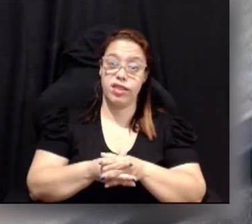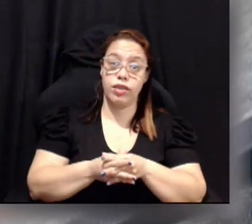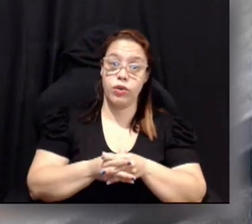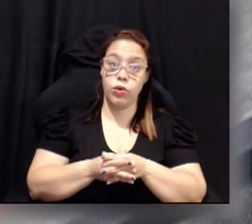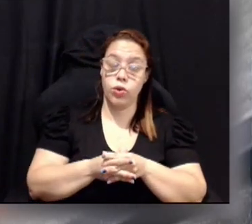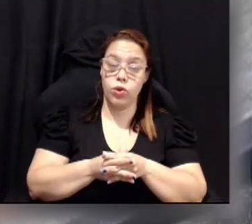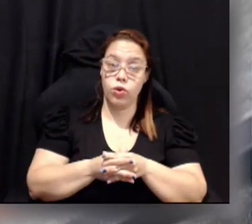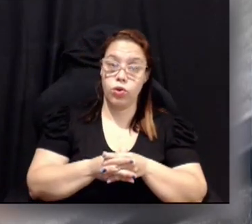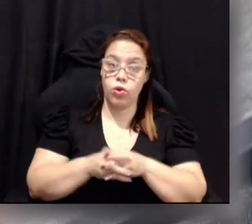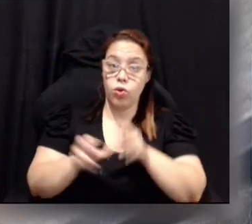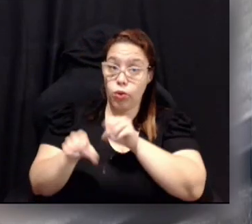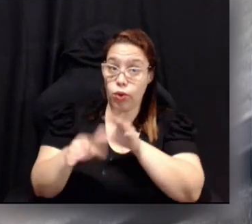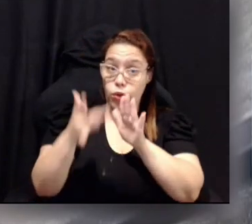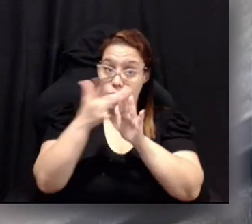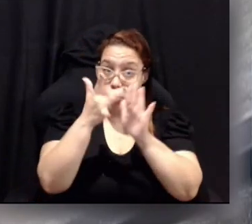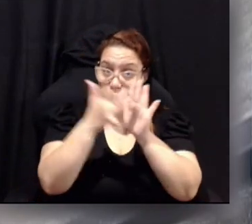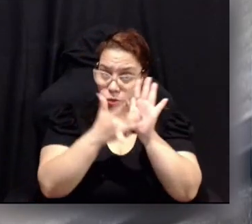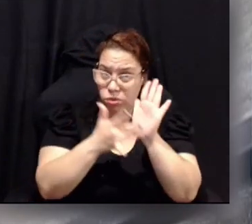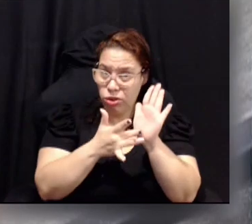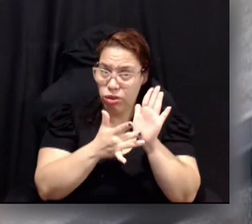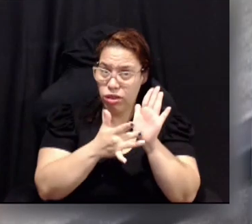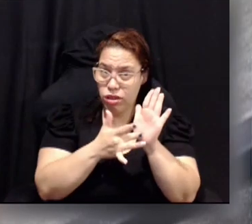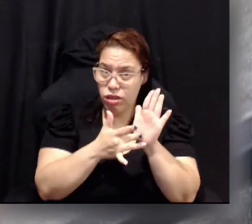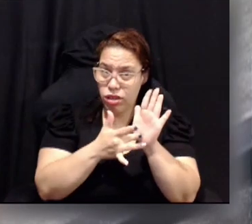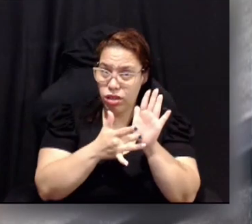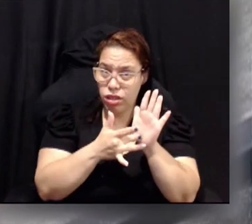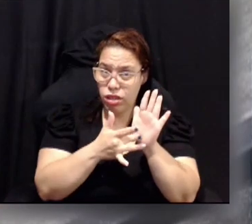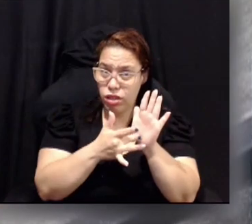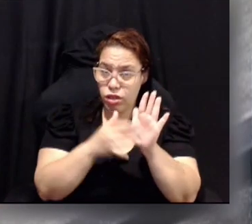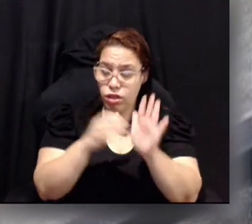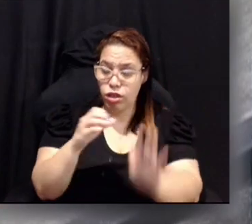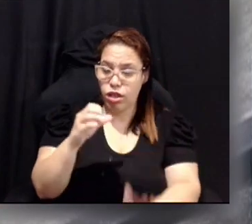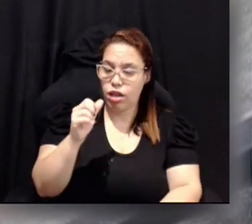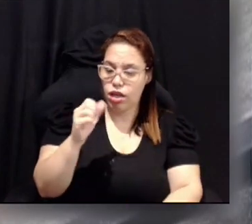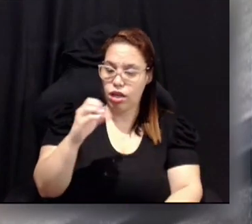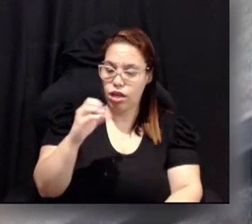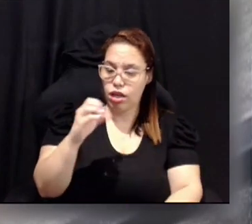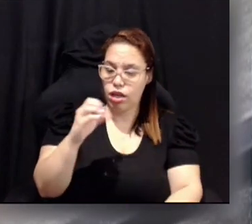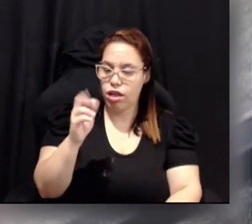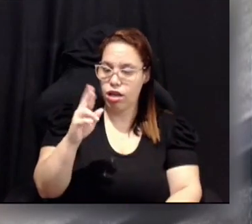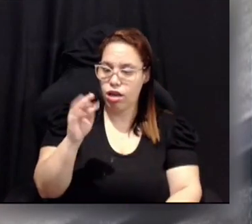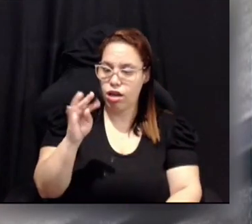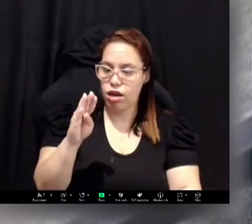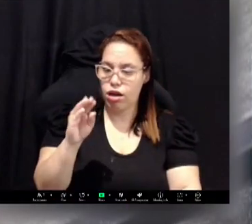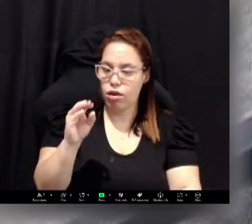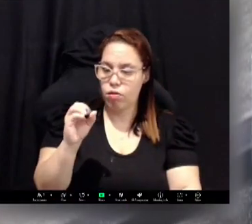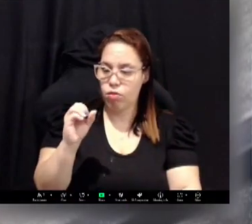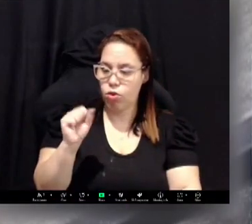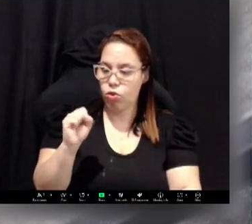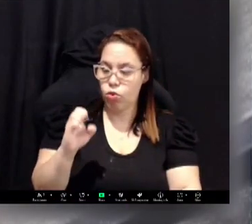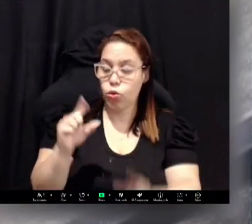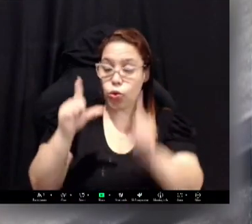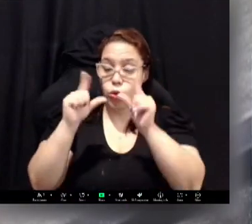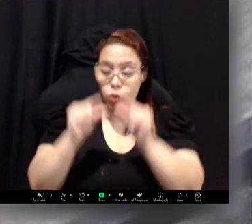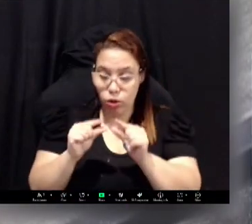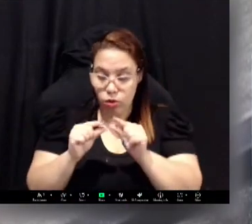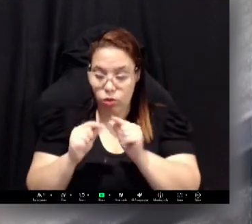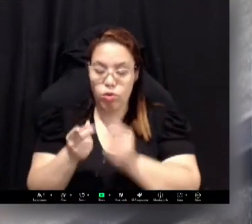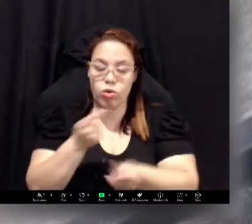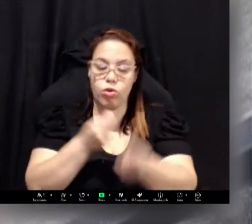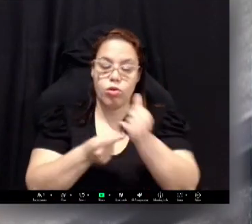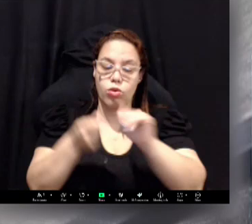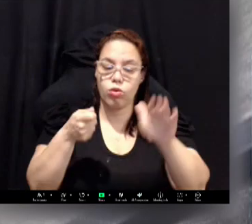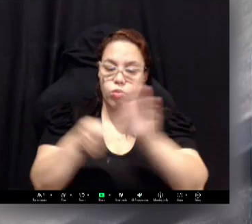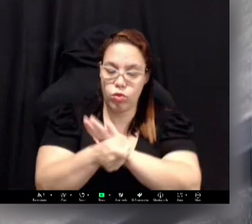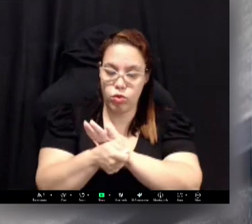educação pautada na questão do arcabouço, você vai ter menos recursos do orçamento da